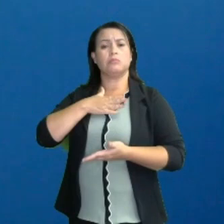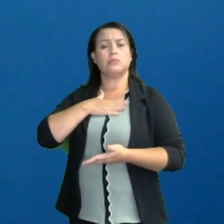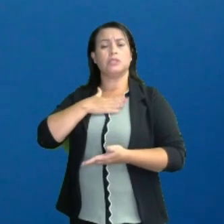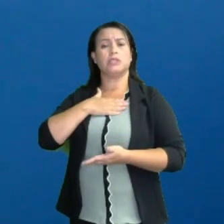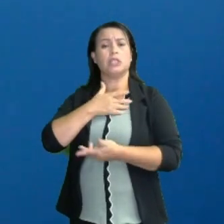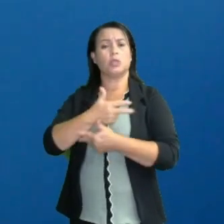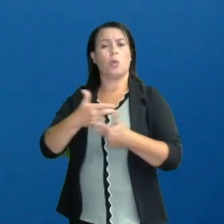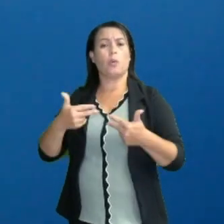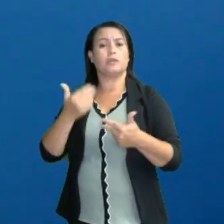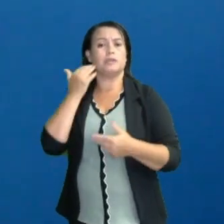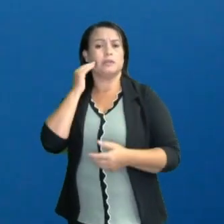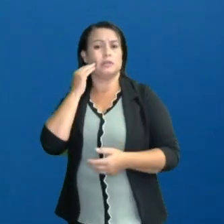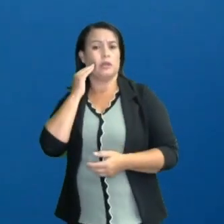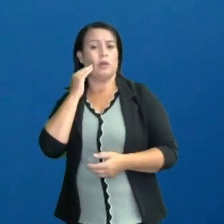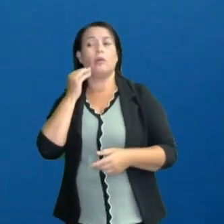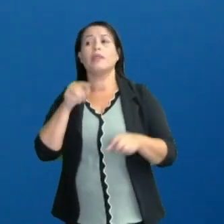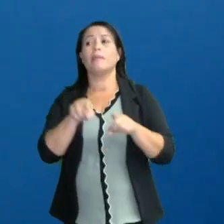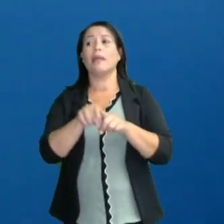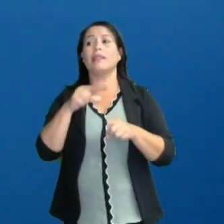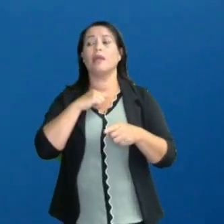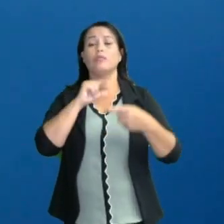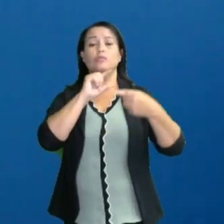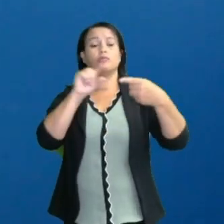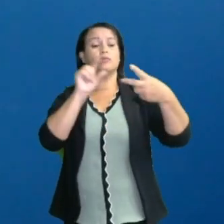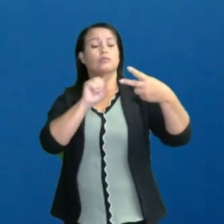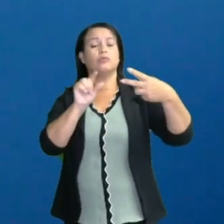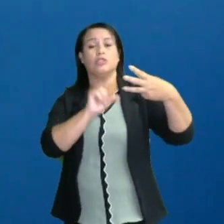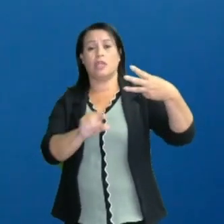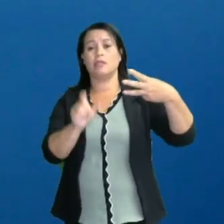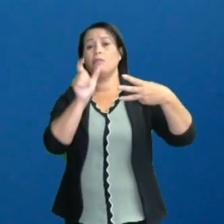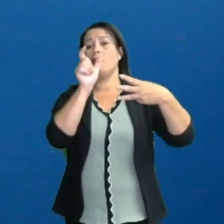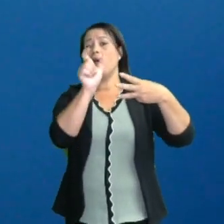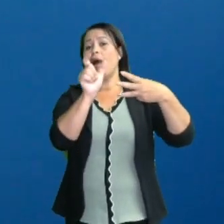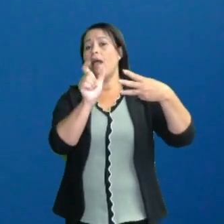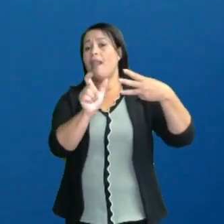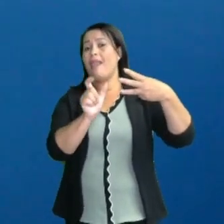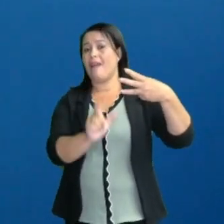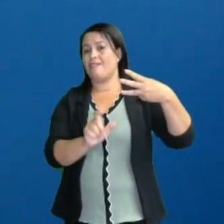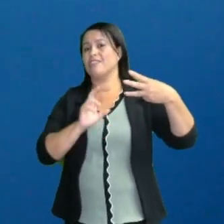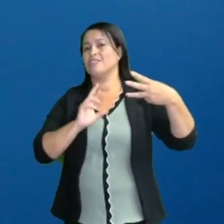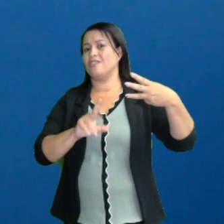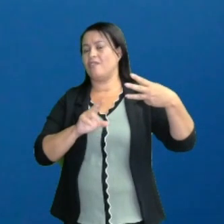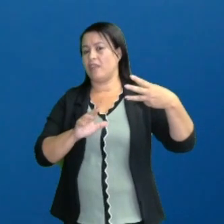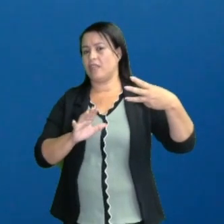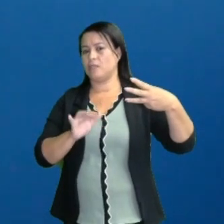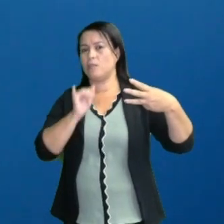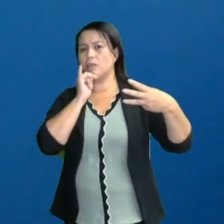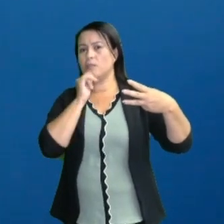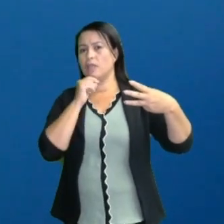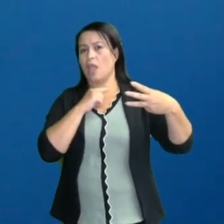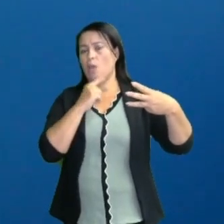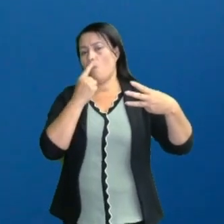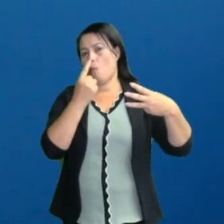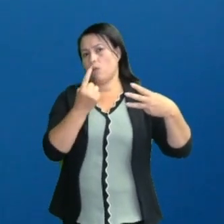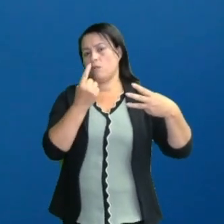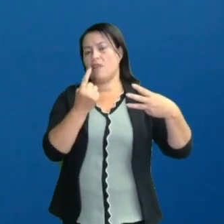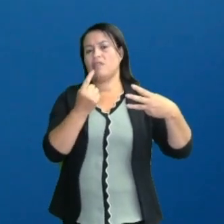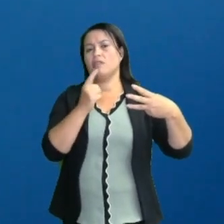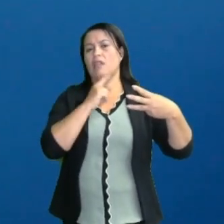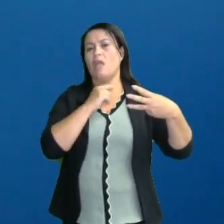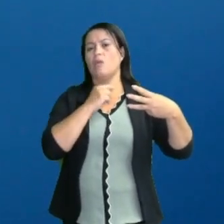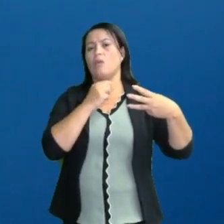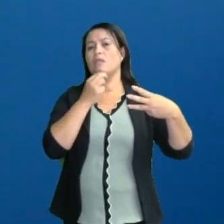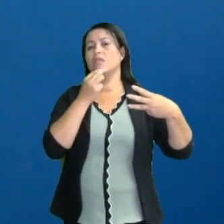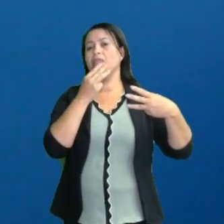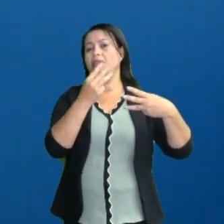banco as suas contas. Então eu tenho três palavras diferentes. Eu não tenho uma só palavra. Eu tenho três